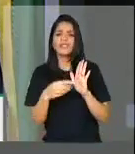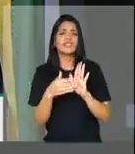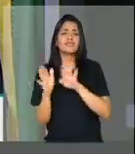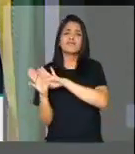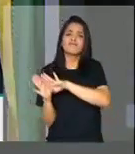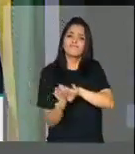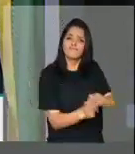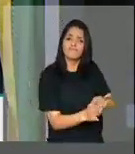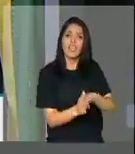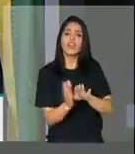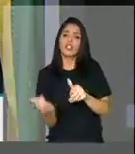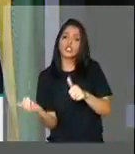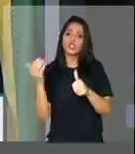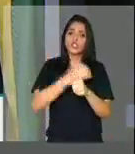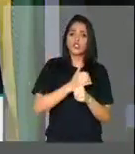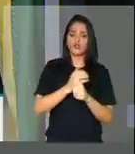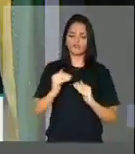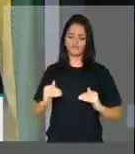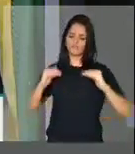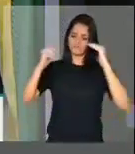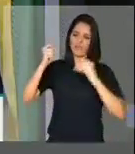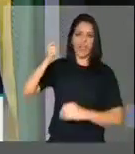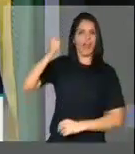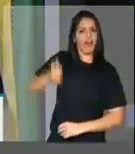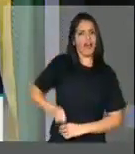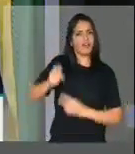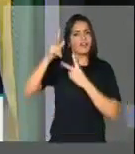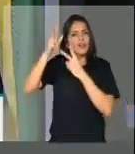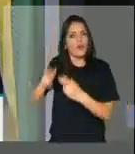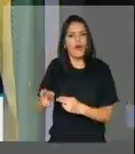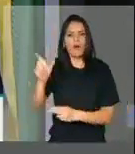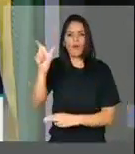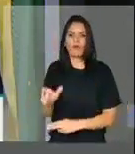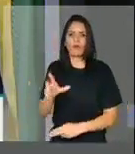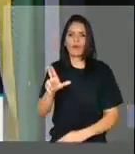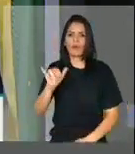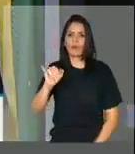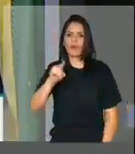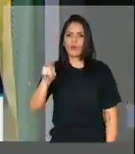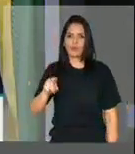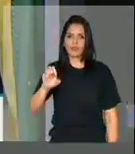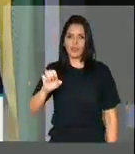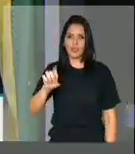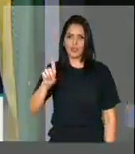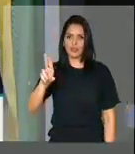altivez dos grandes estadistas, como foi